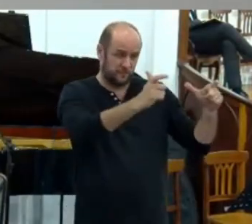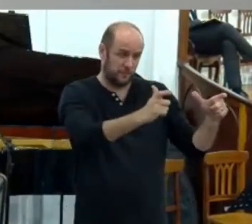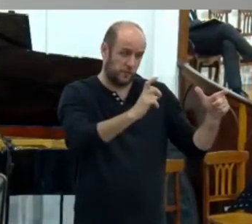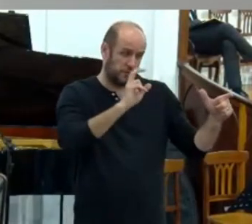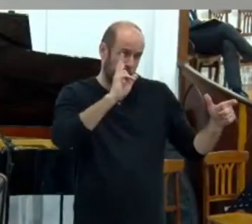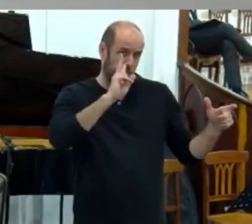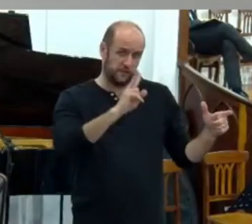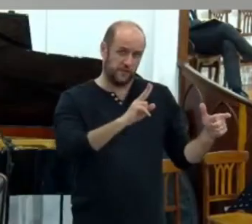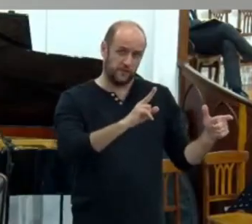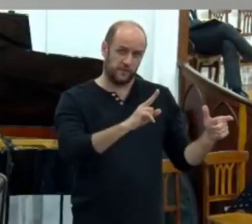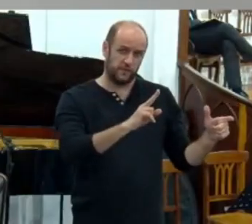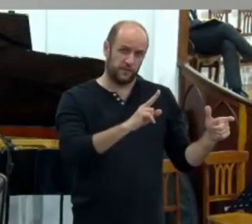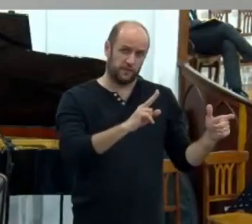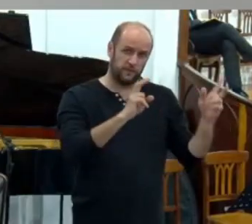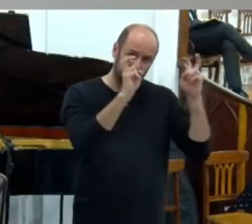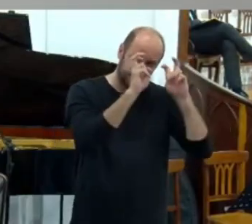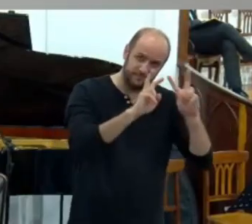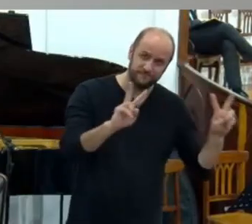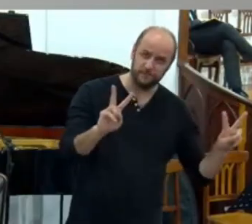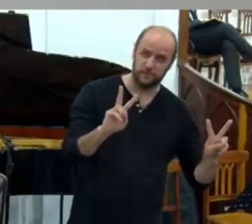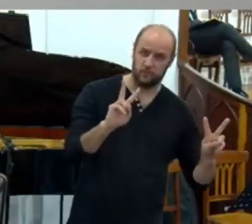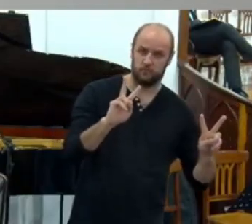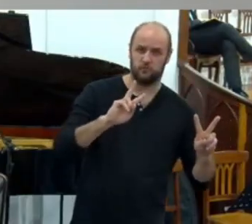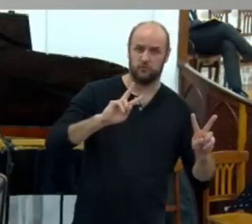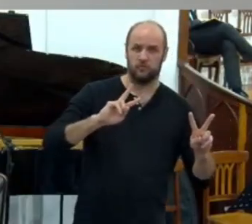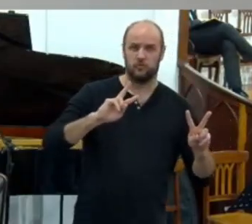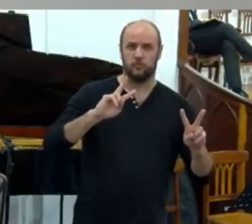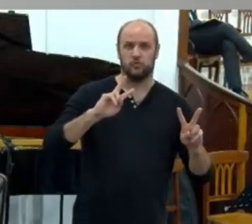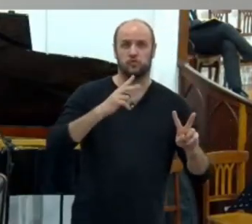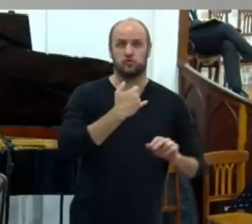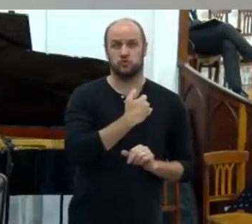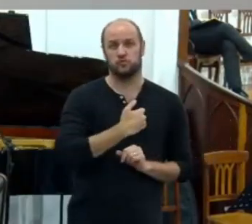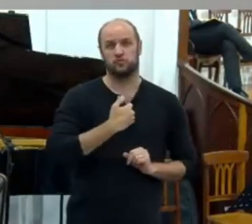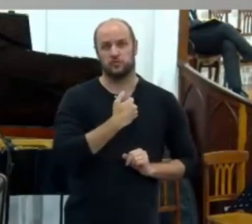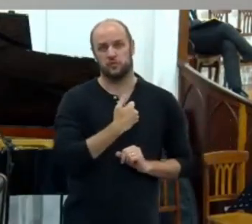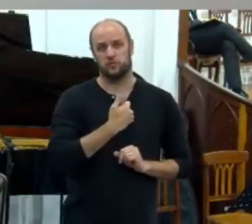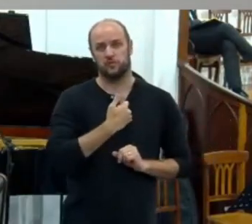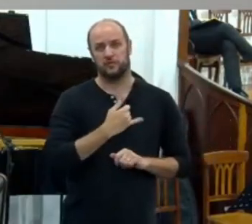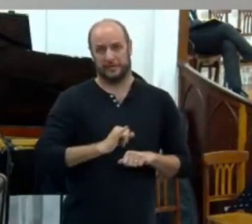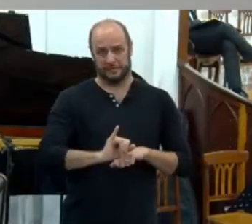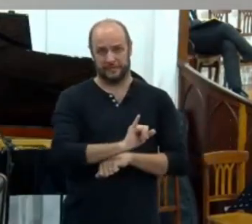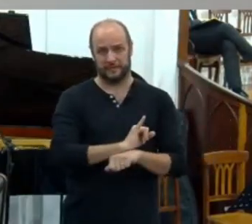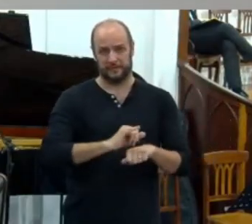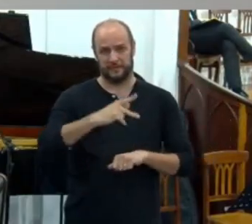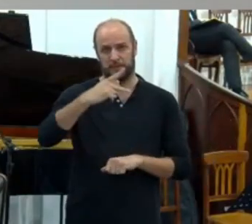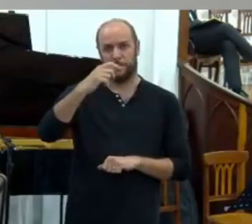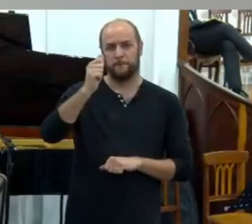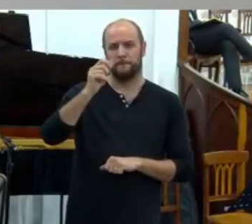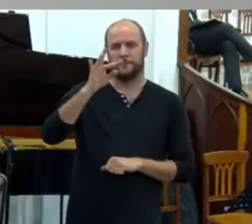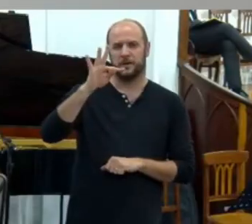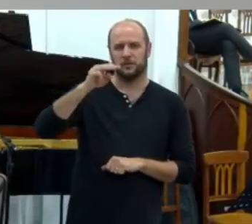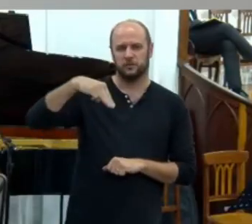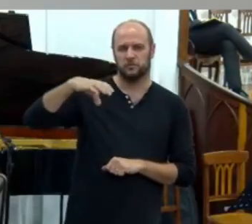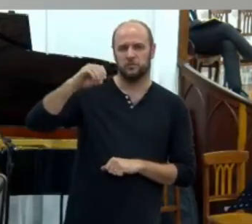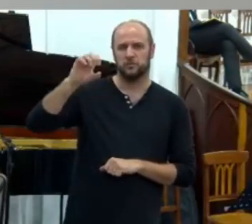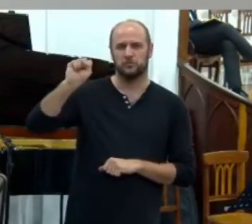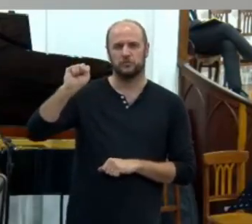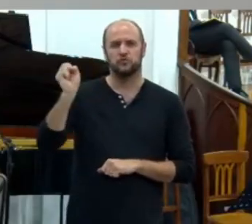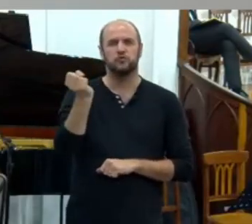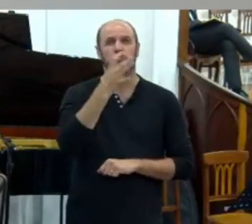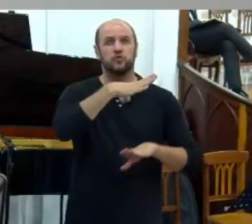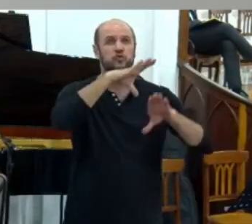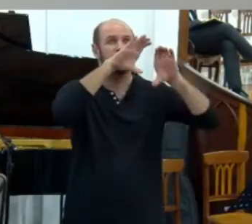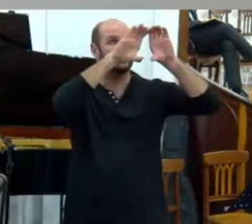na visão dada a João na ilha de Pátimos, um novo céu e uma nova